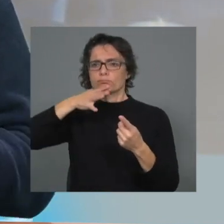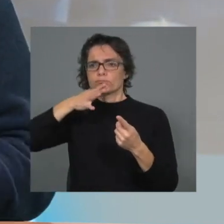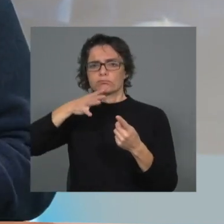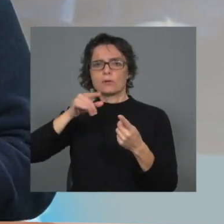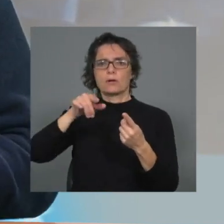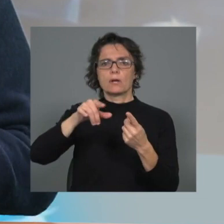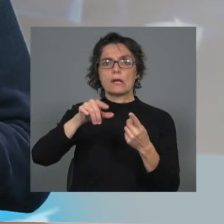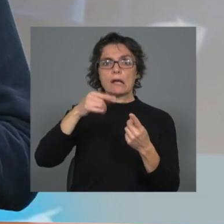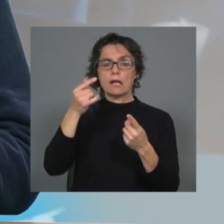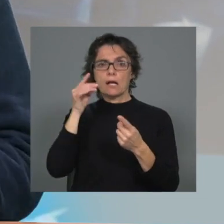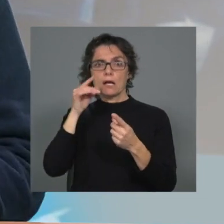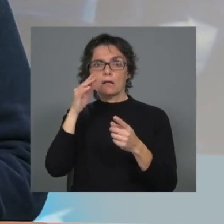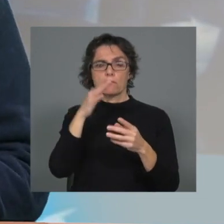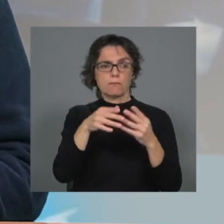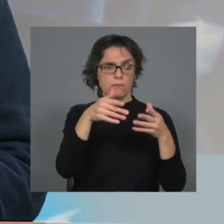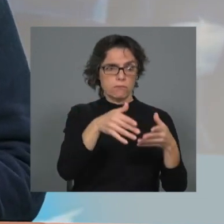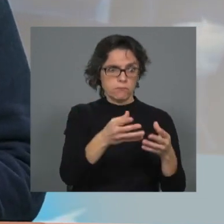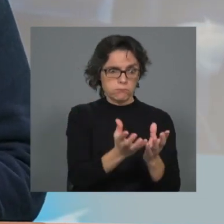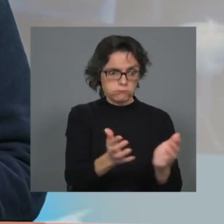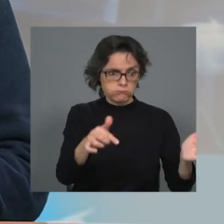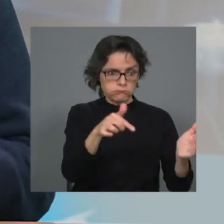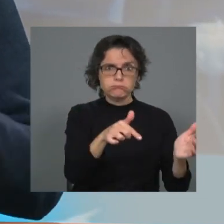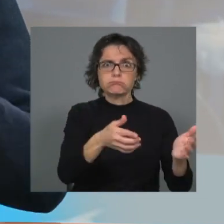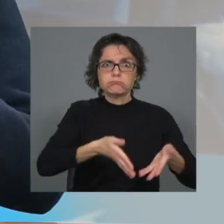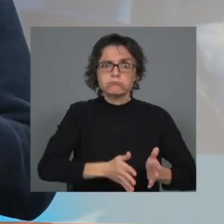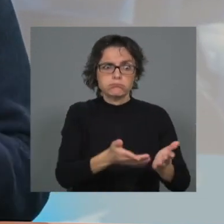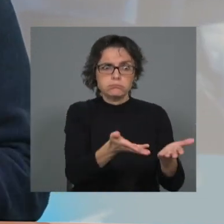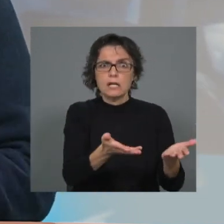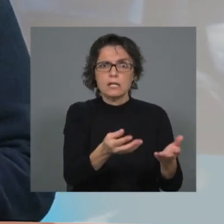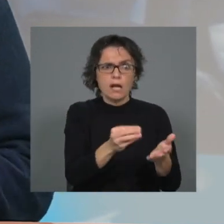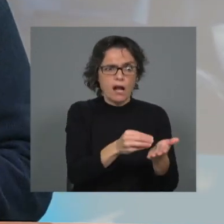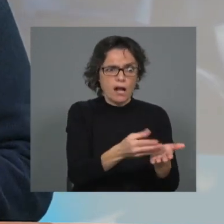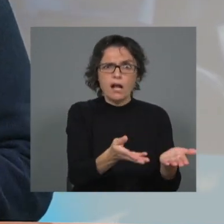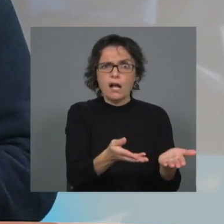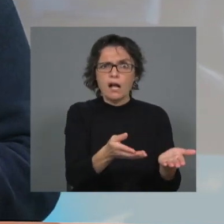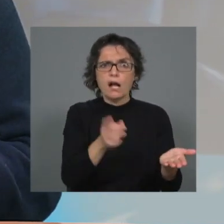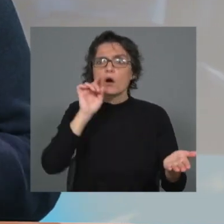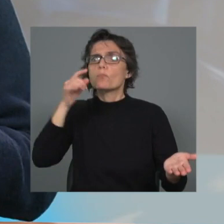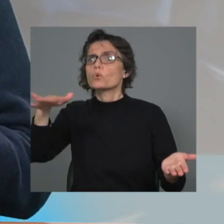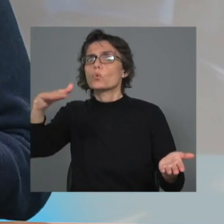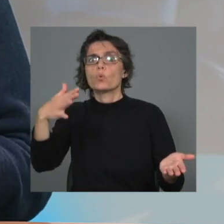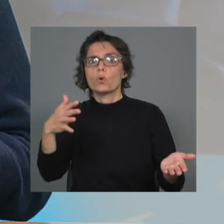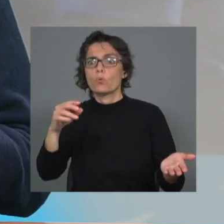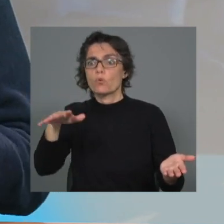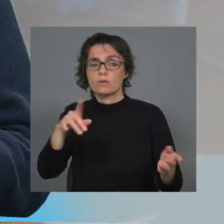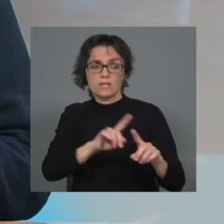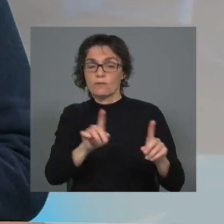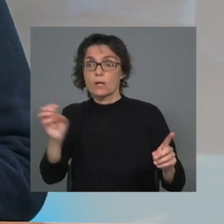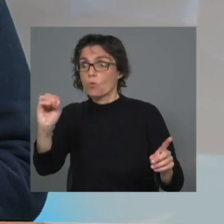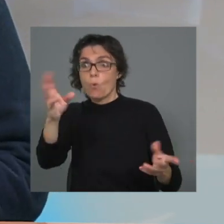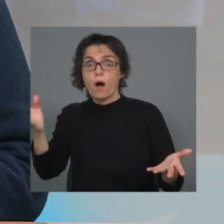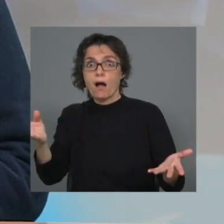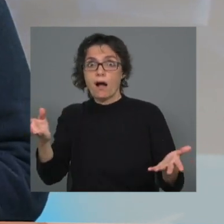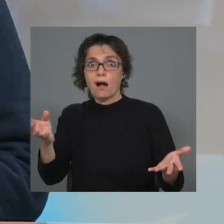contradição e este paradoxo vemos-lo imediatamente no contexto do seu nascimento. Não havia lugar para ele na casa, mas havia lugar para ele